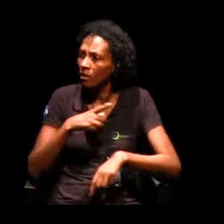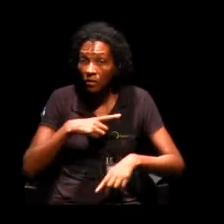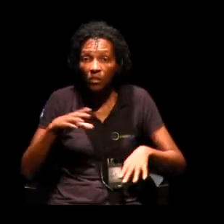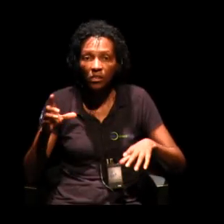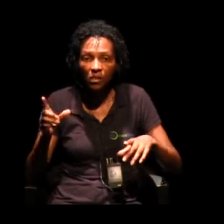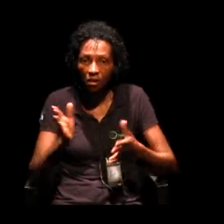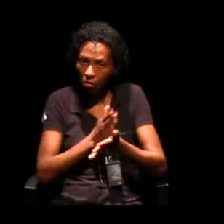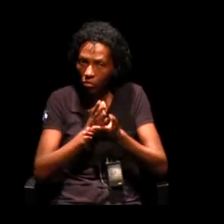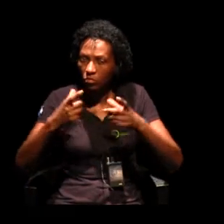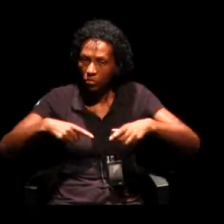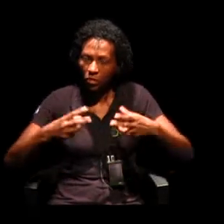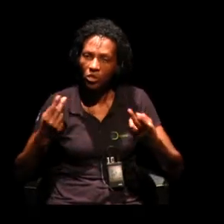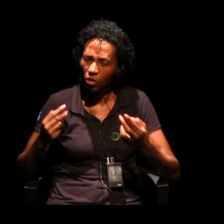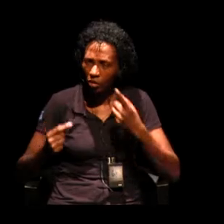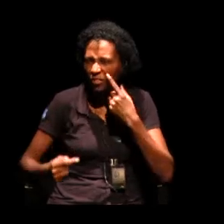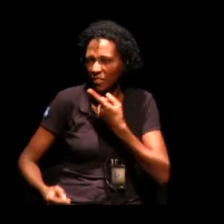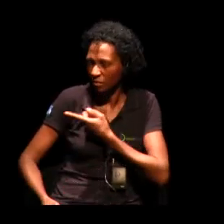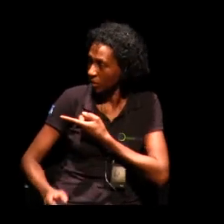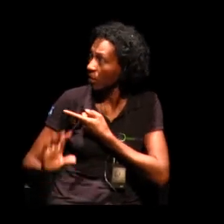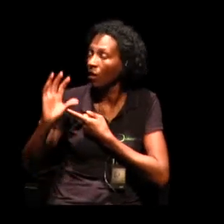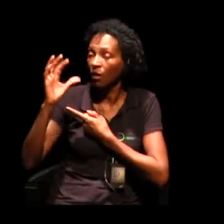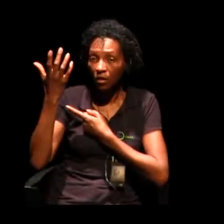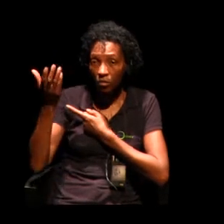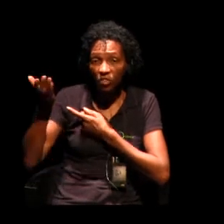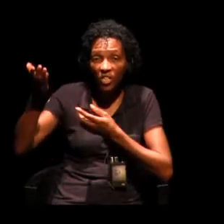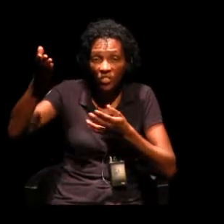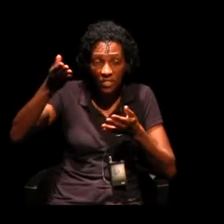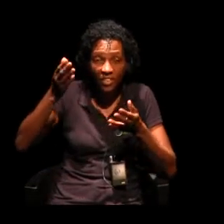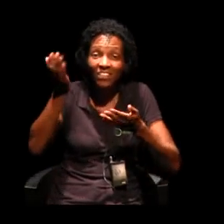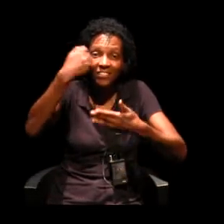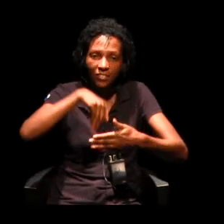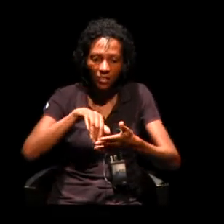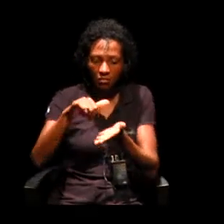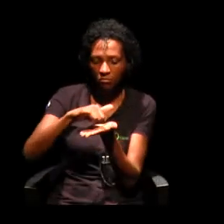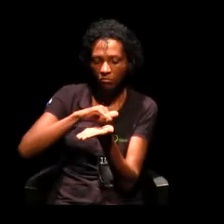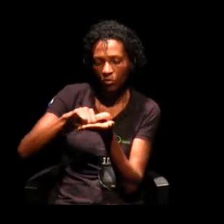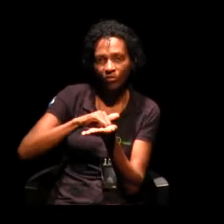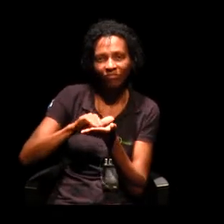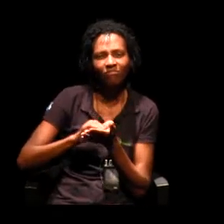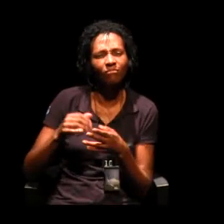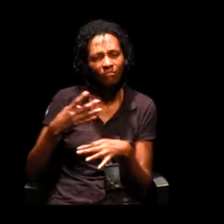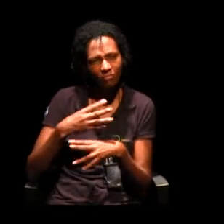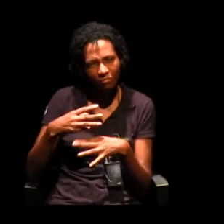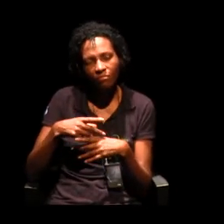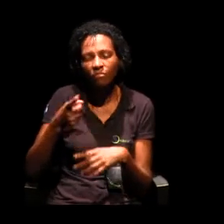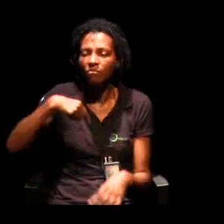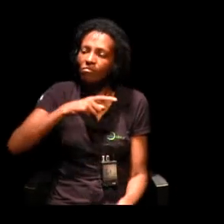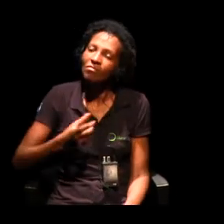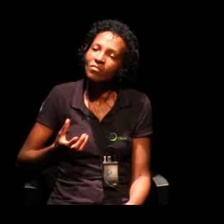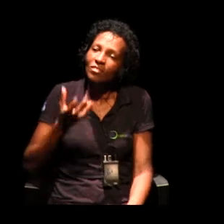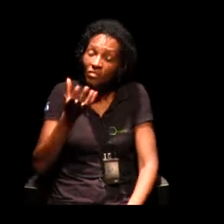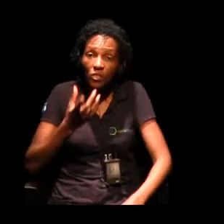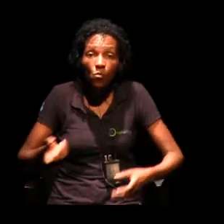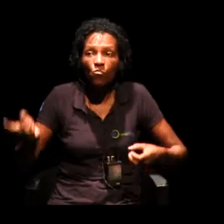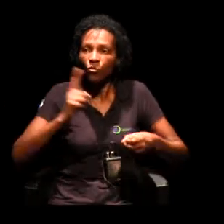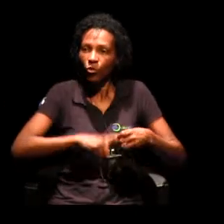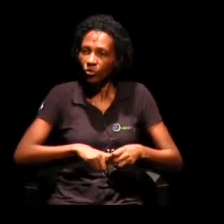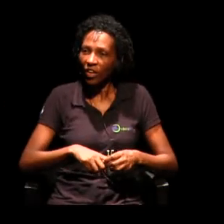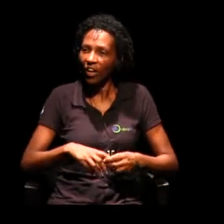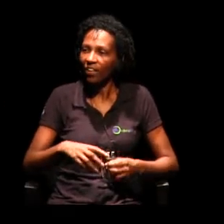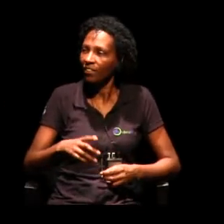mas também tem lugares assim. Vocês estão vendo que isso acontece no meio da cidade de Nova York. Então, nós